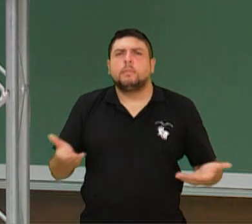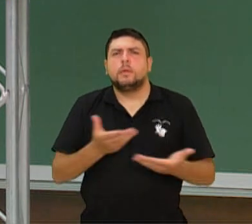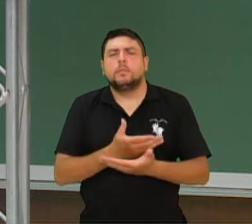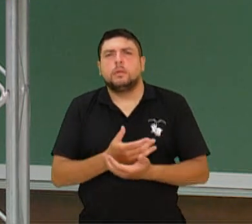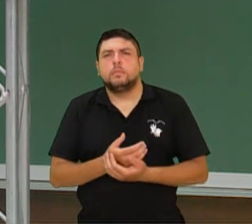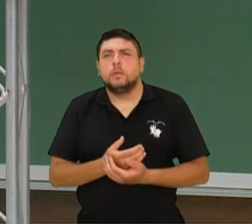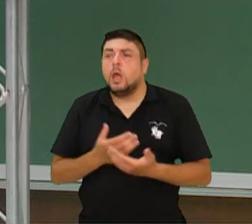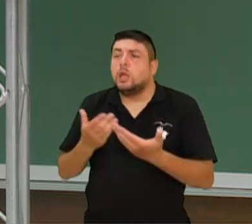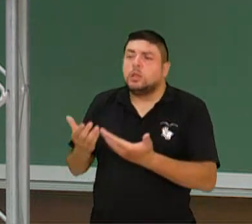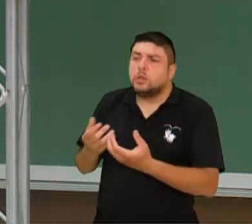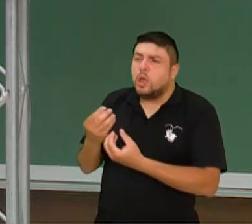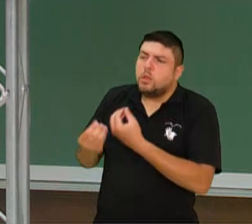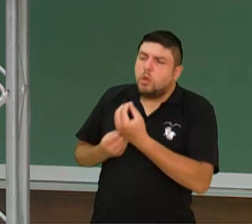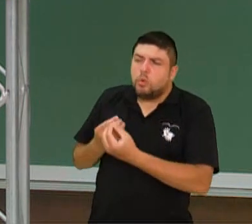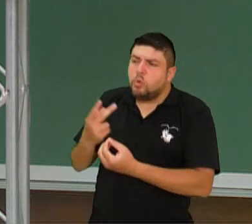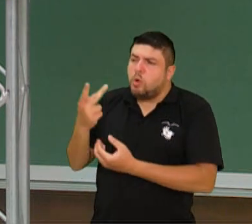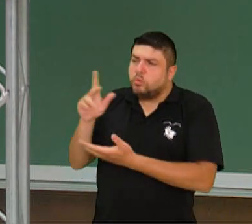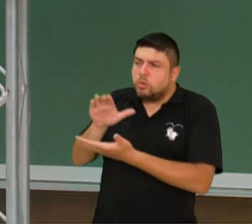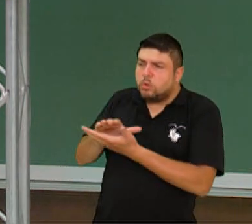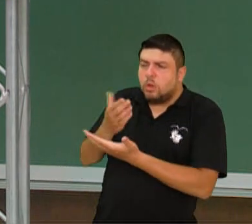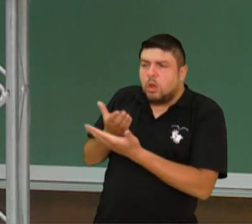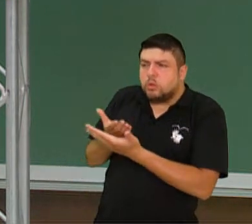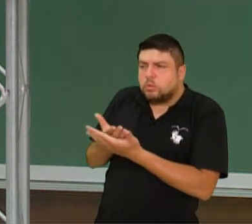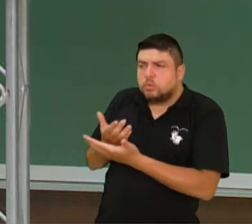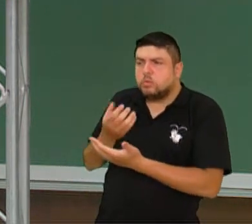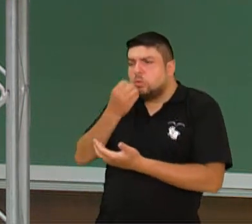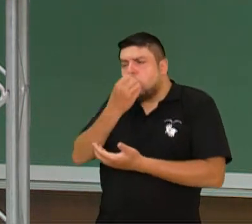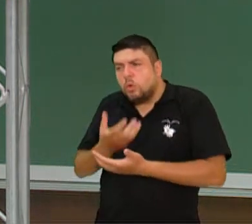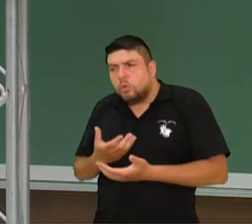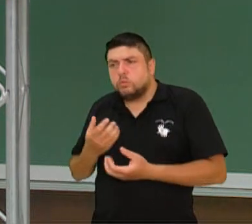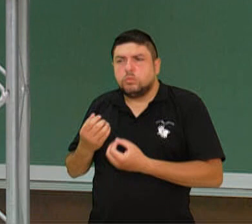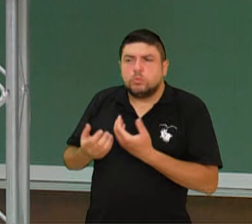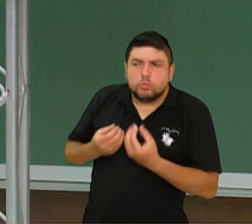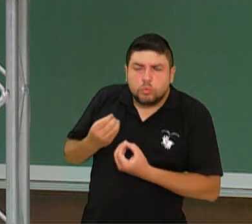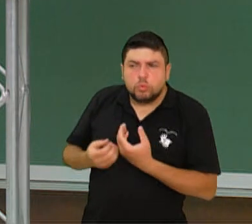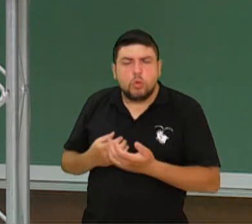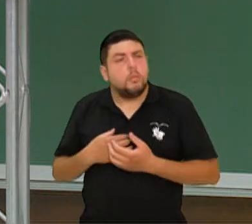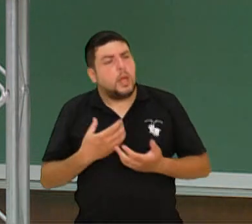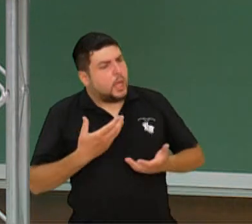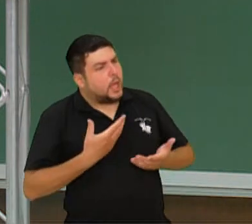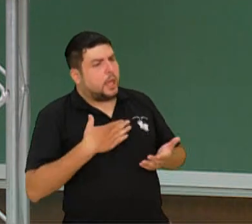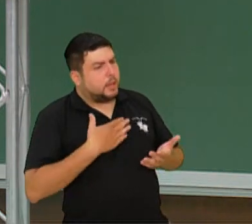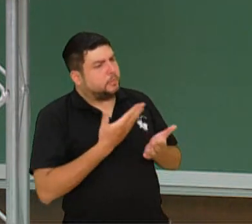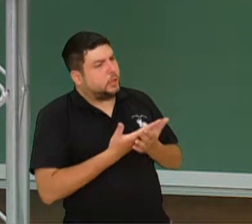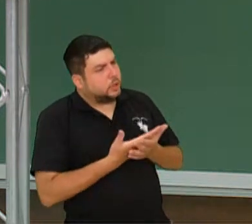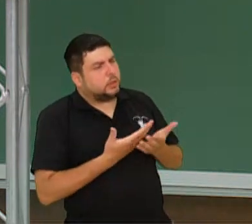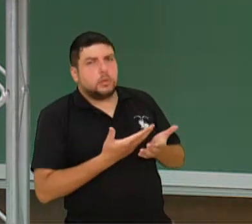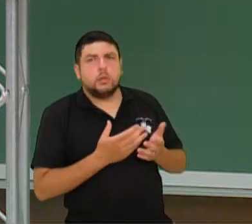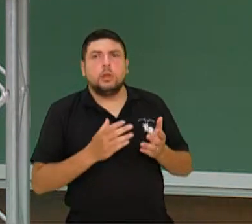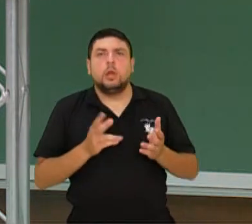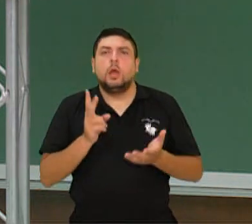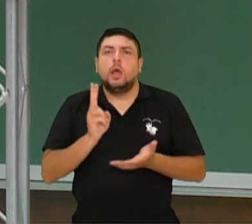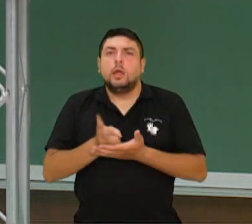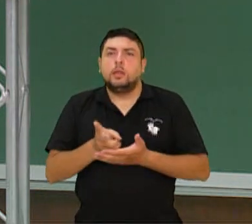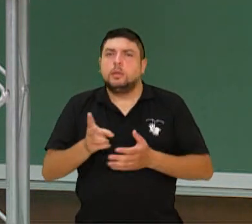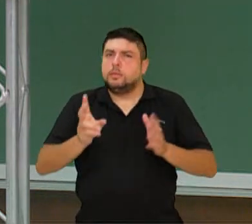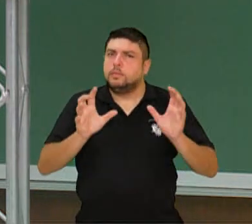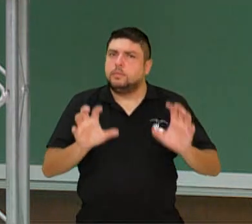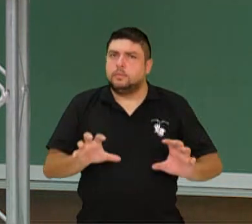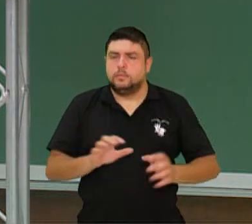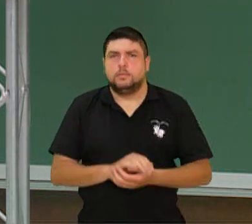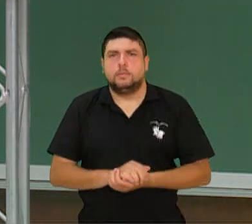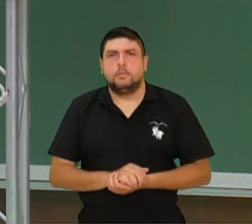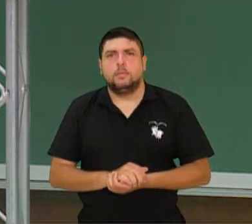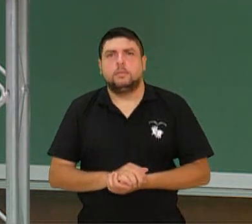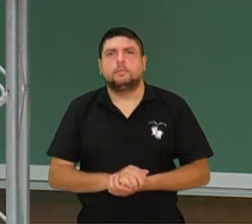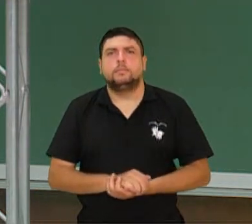suas aulas? Ah, minhas aulas estão legais, isso e aquilo, passando. Então veja o discurso ali direto, no